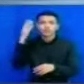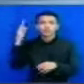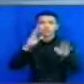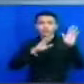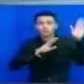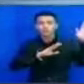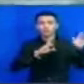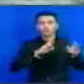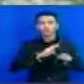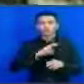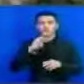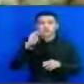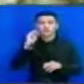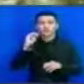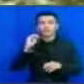município ainaro.